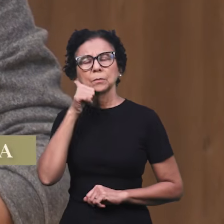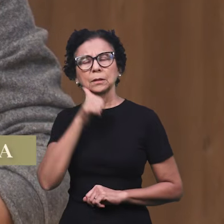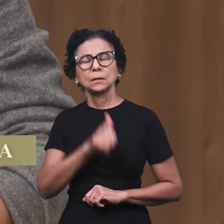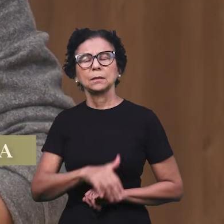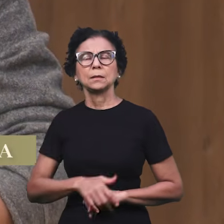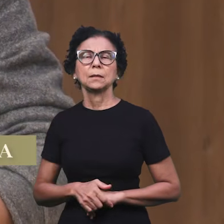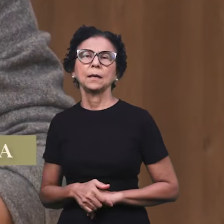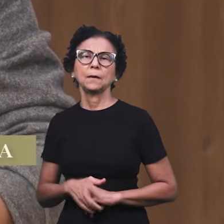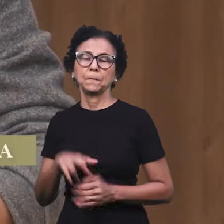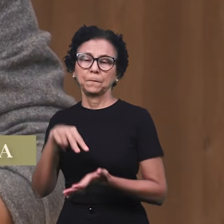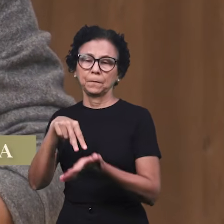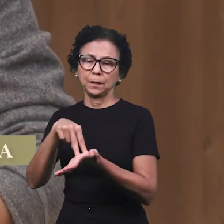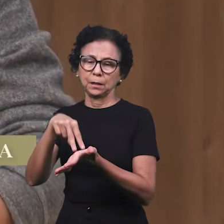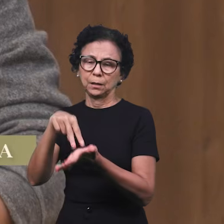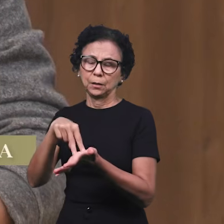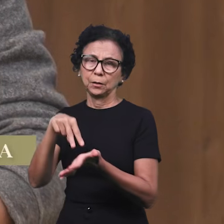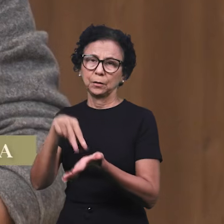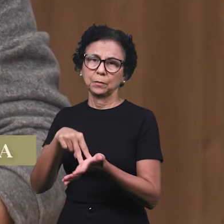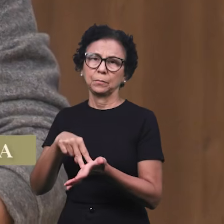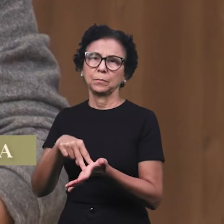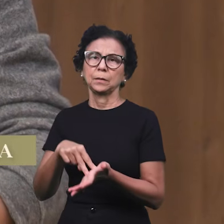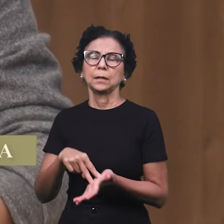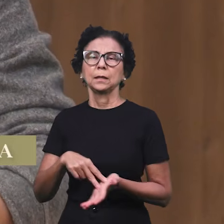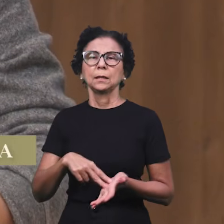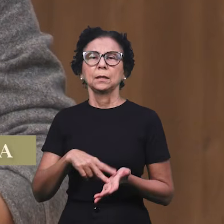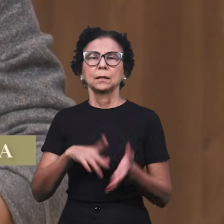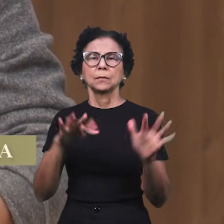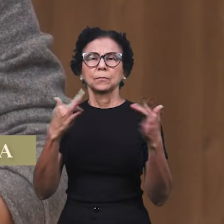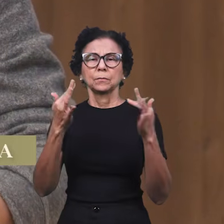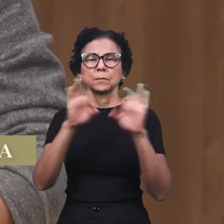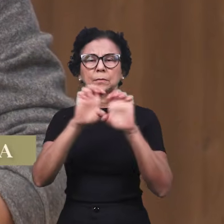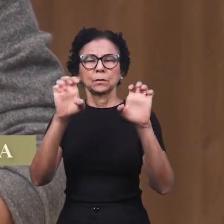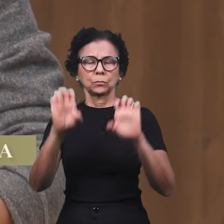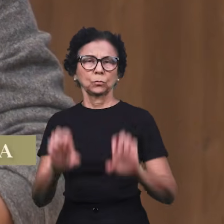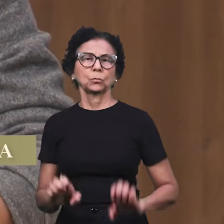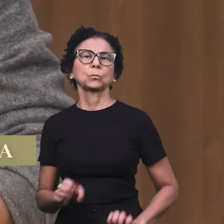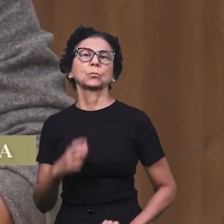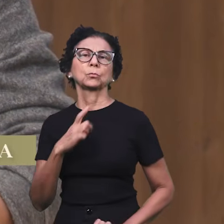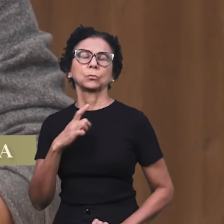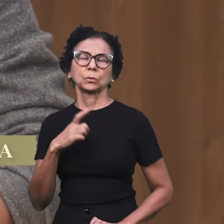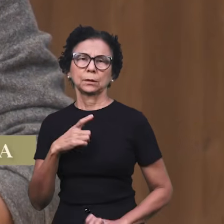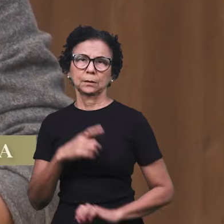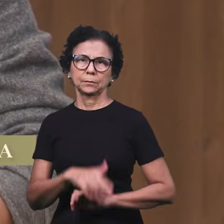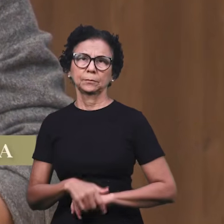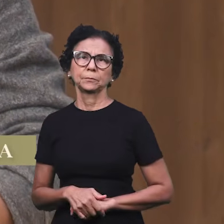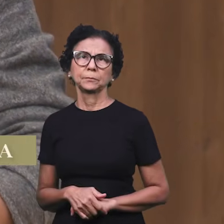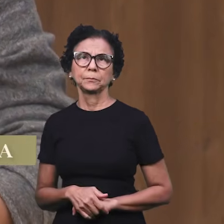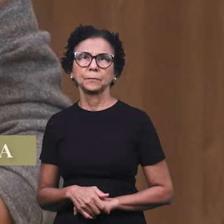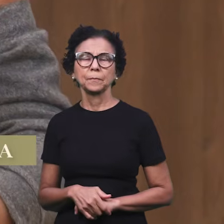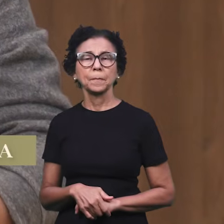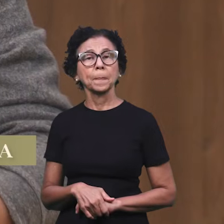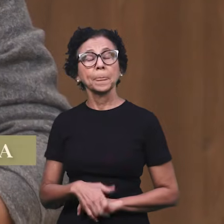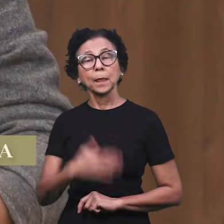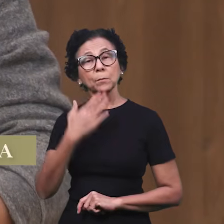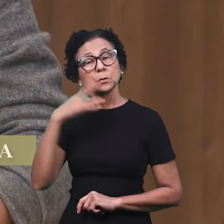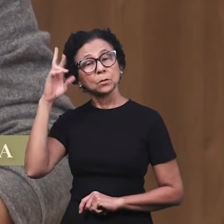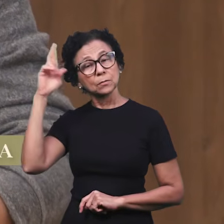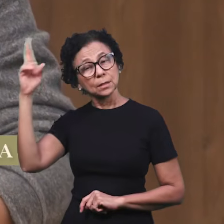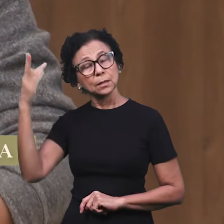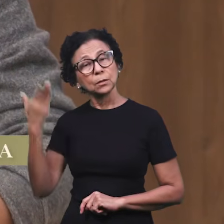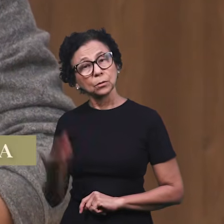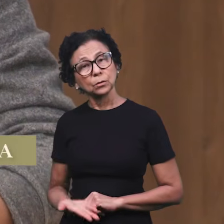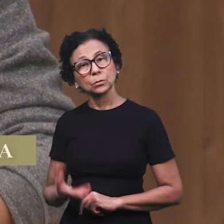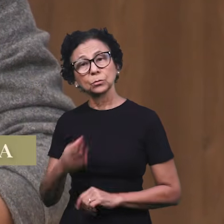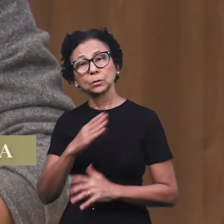videira frutífera ao longo ali da sua família, né? Sejam essas mulheres e que buscam isso que nós falamos